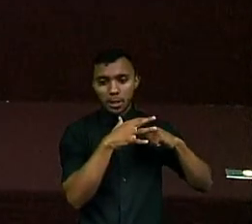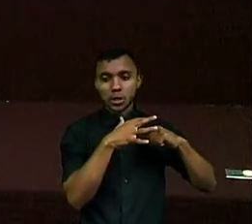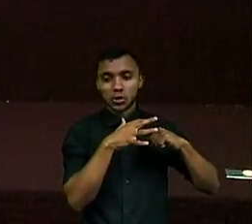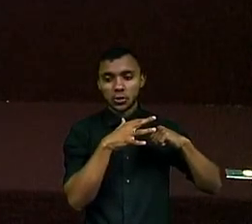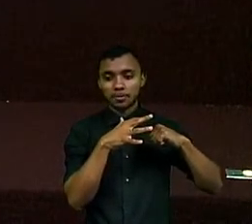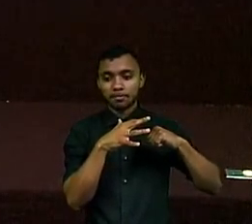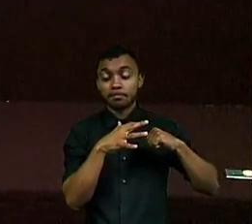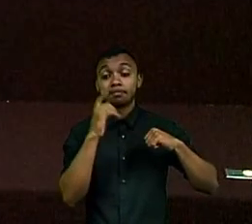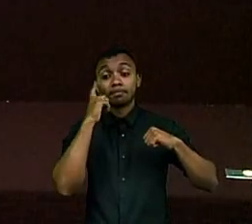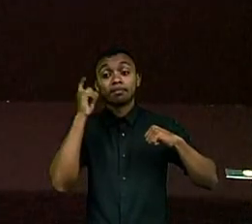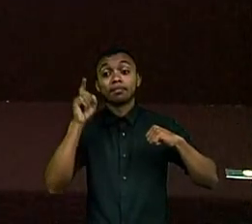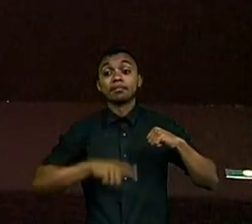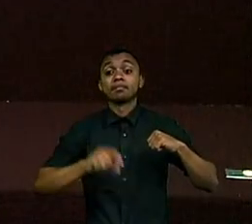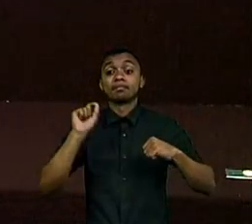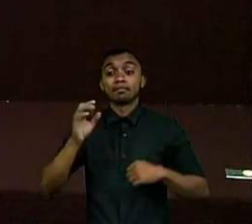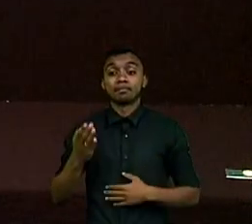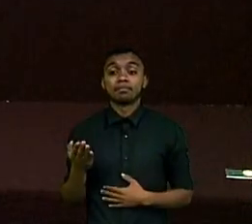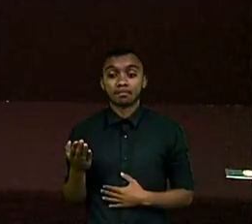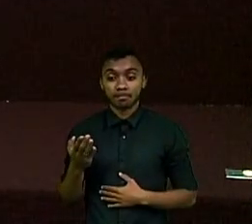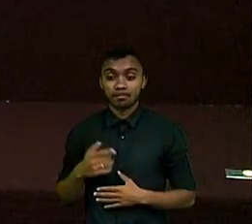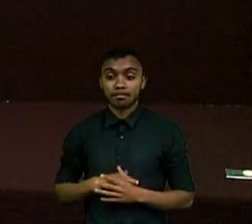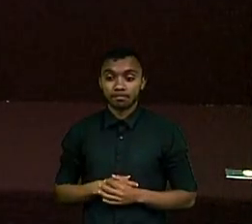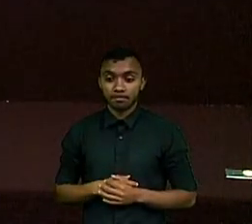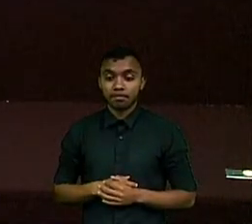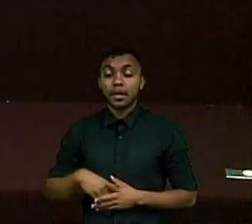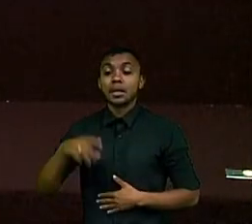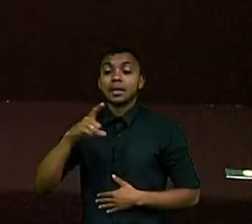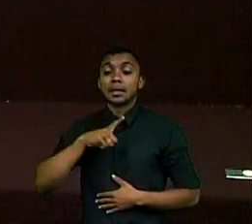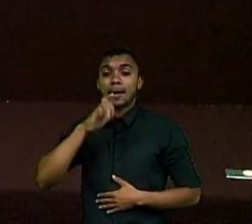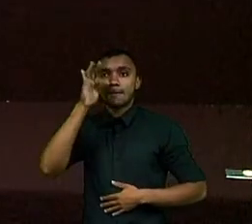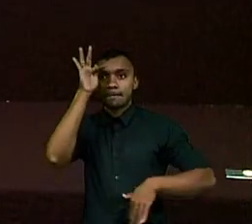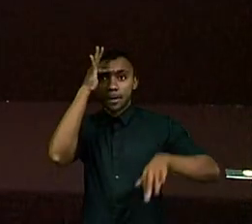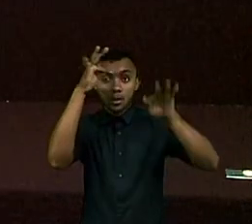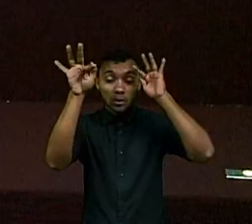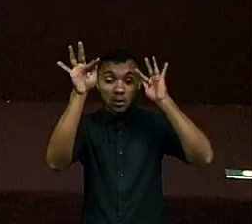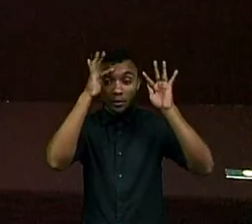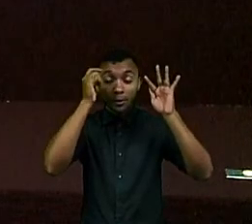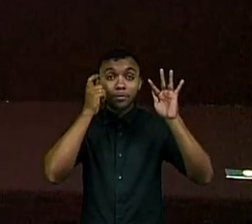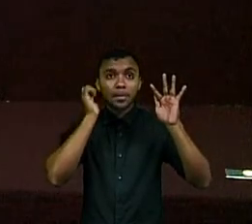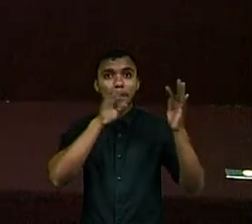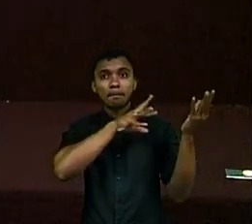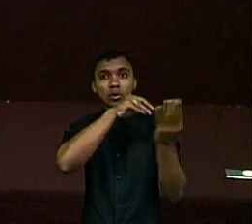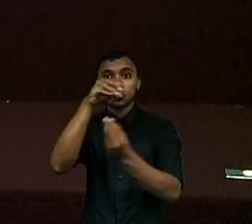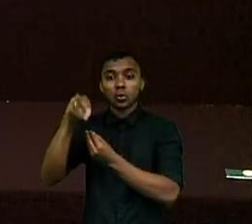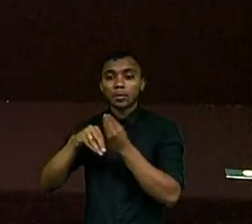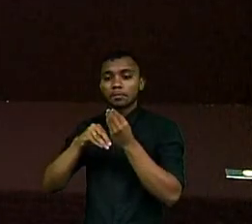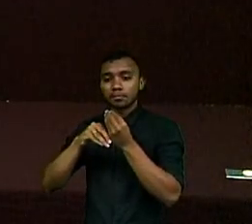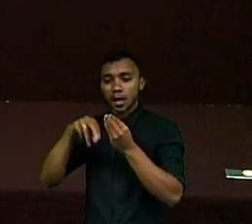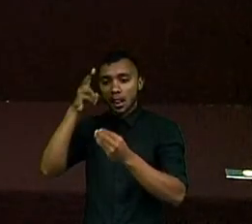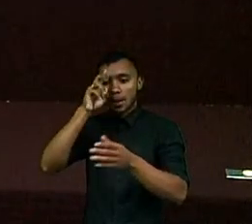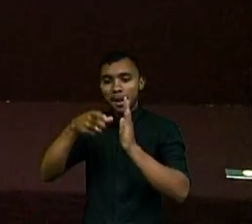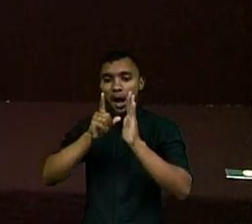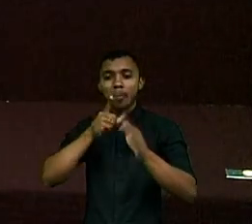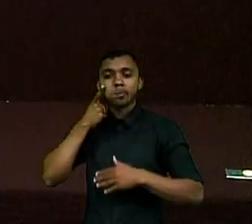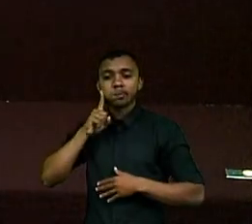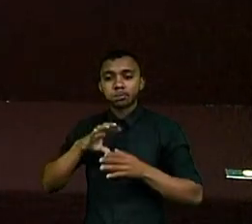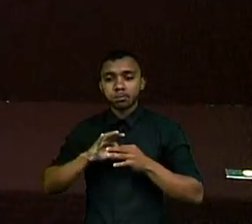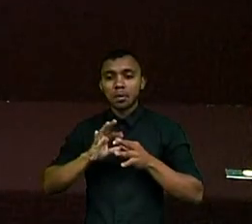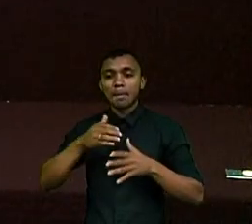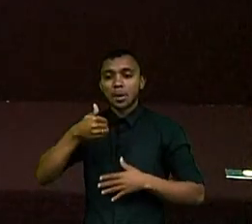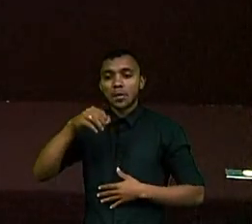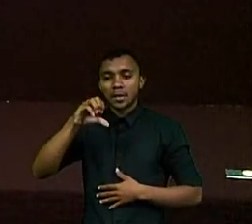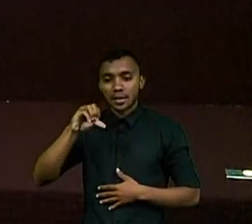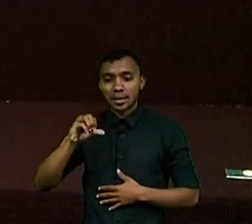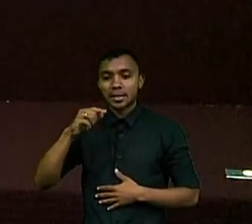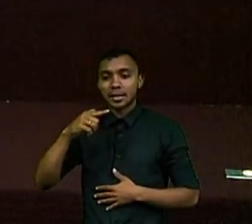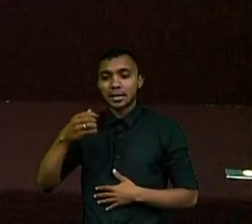trazer intelectual a base filosófica para independência dos Estados Unidos em 1776 alguns de